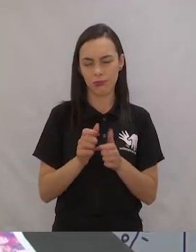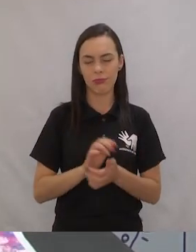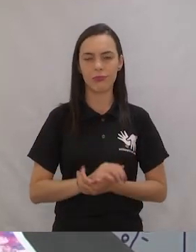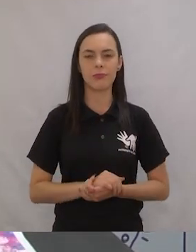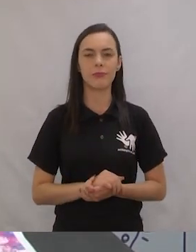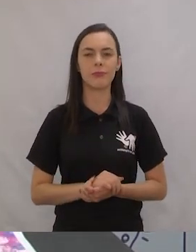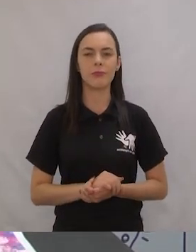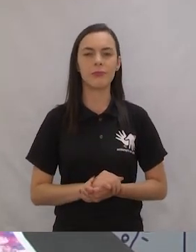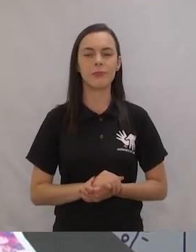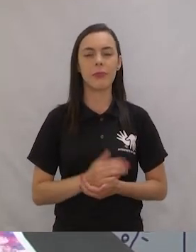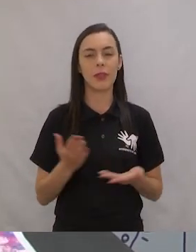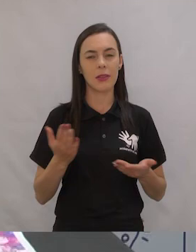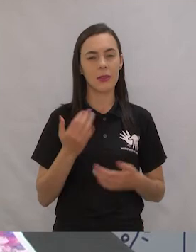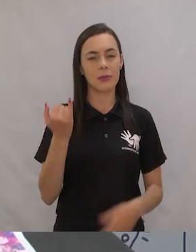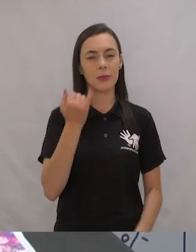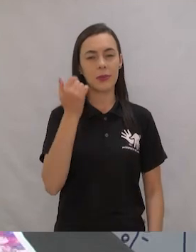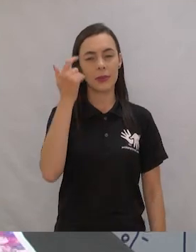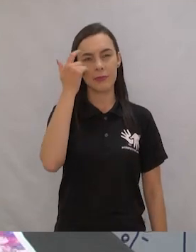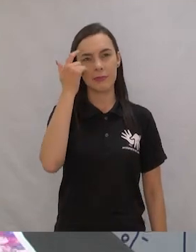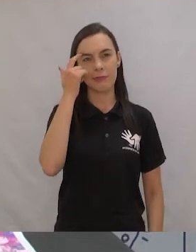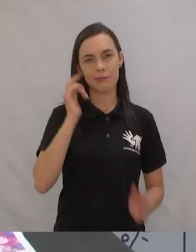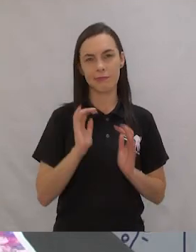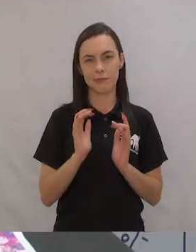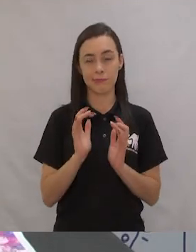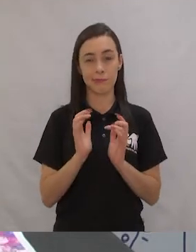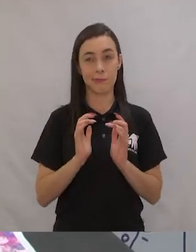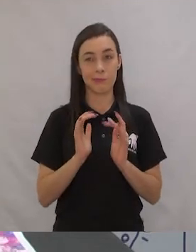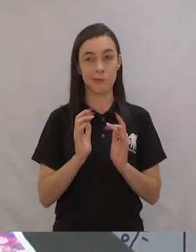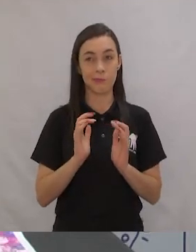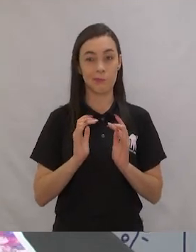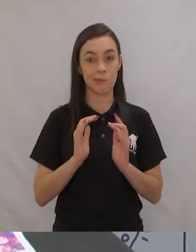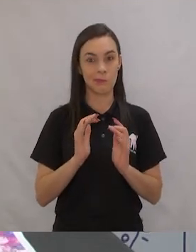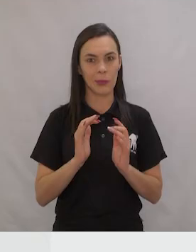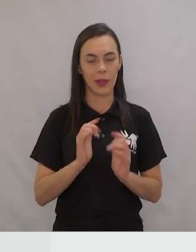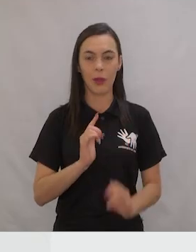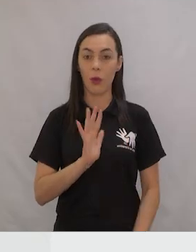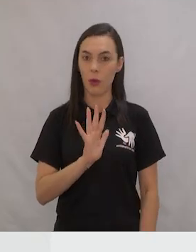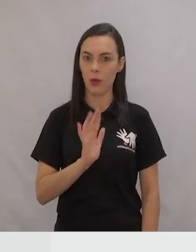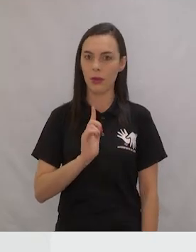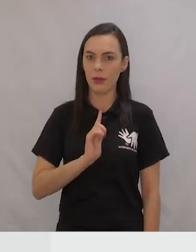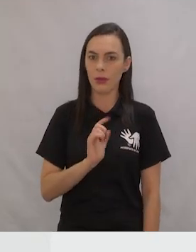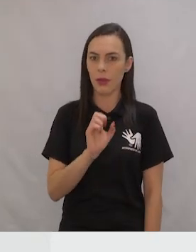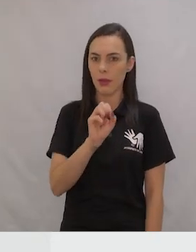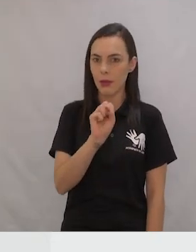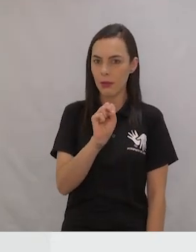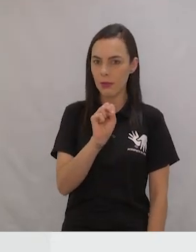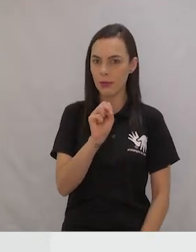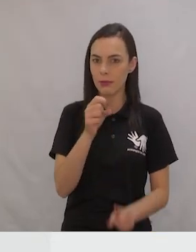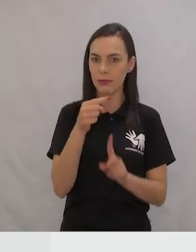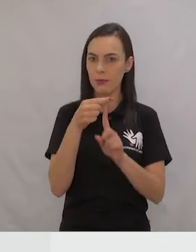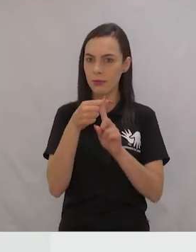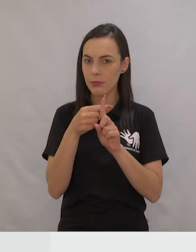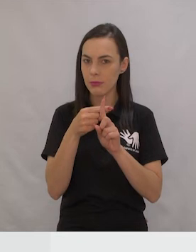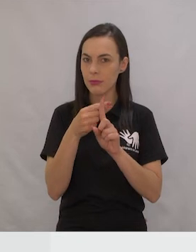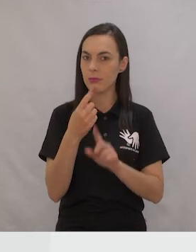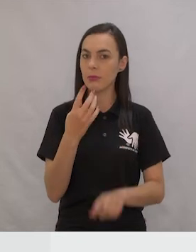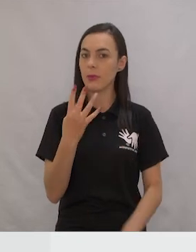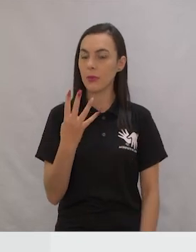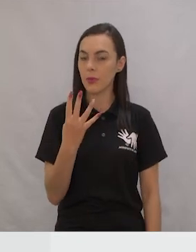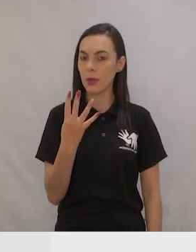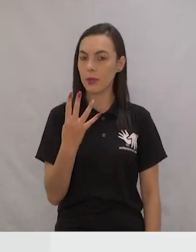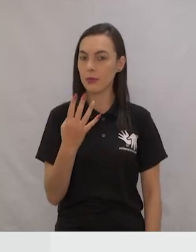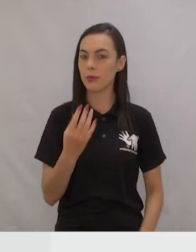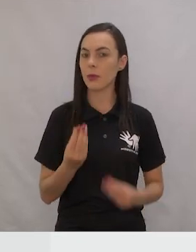pequenos. Mas vamos colocar nossa cabecinha para funcionar. Eu tenho 8 mais